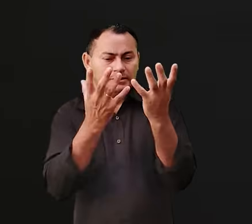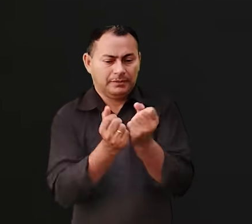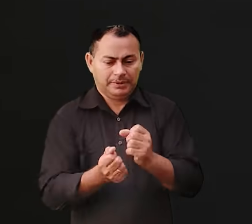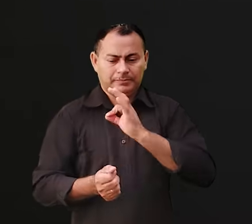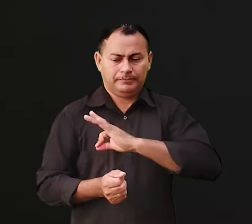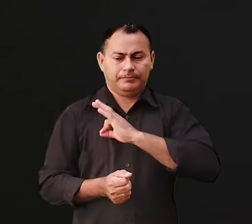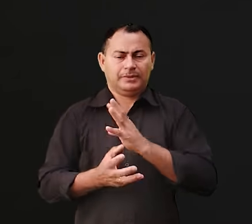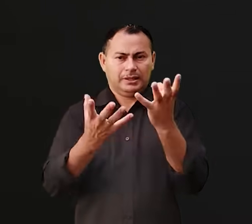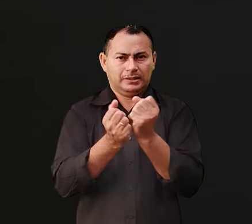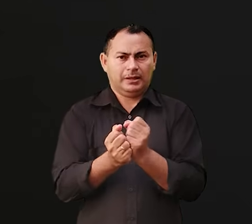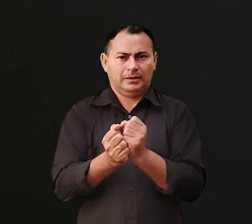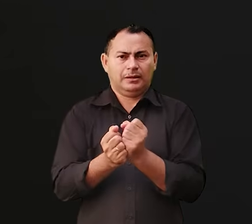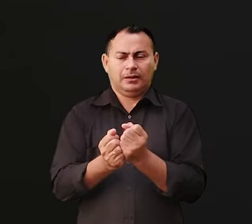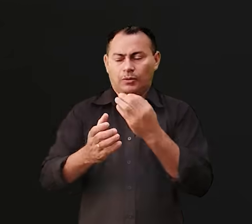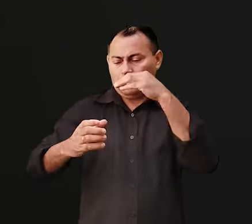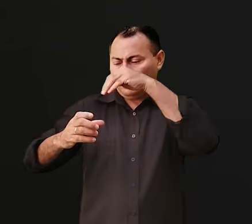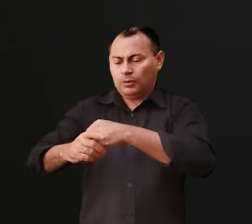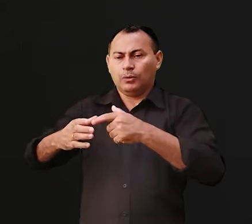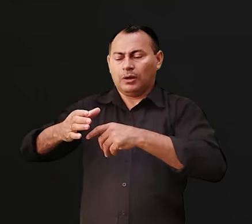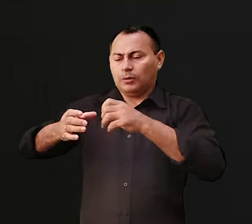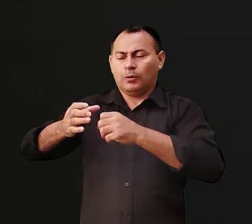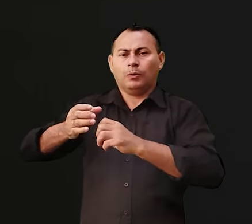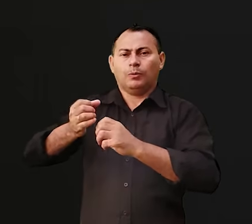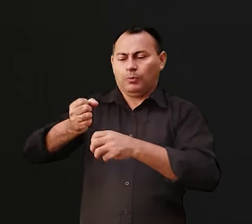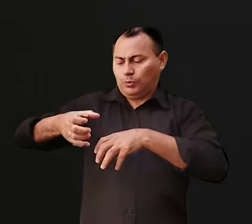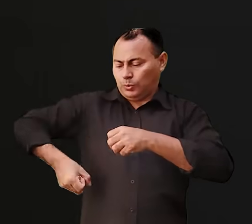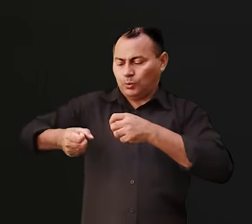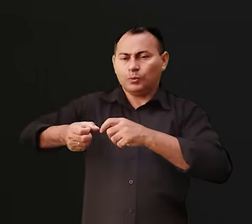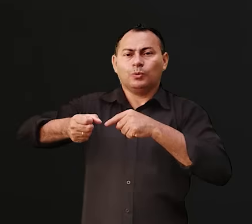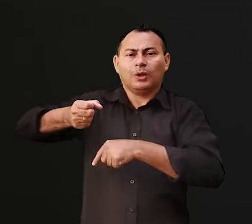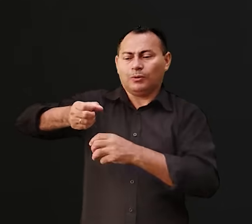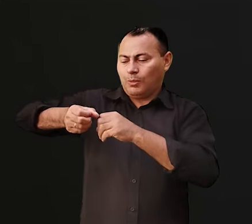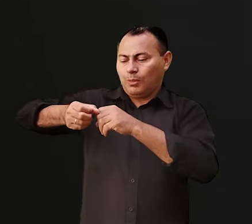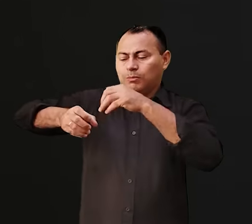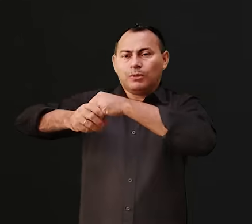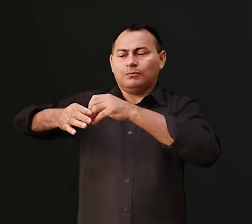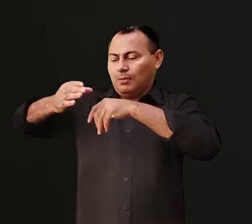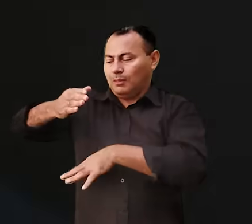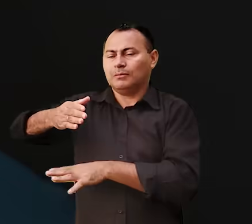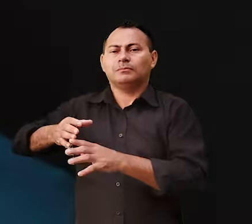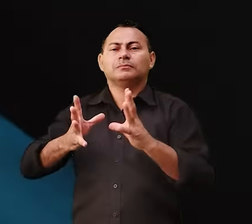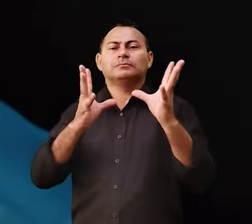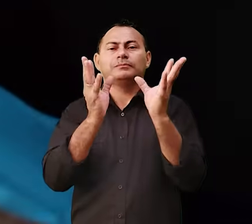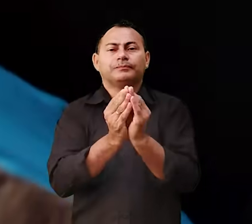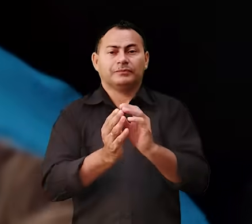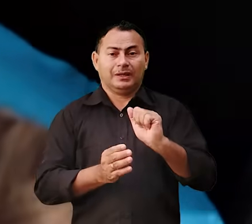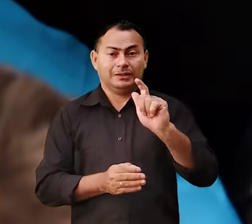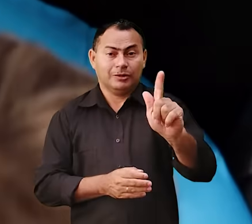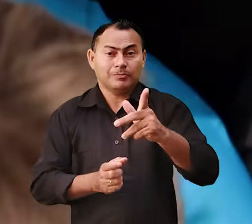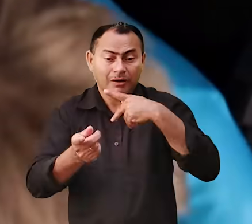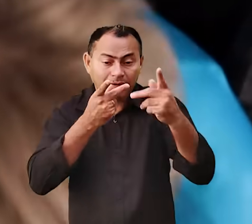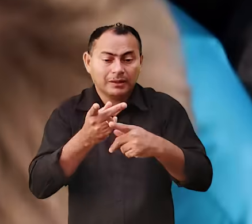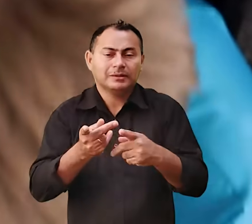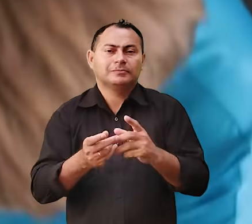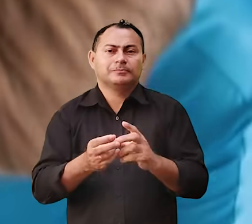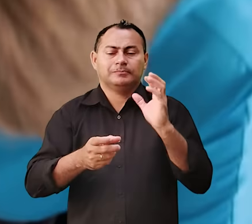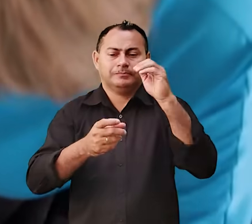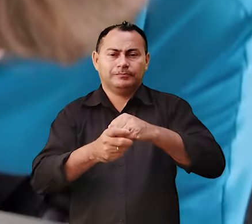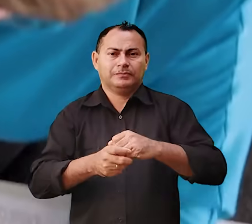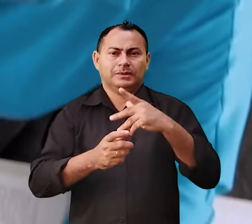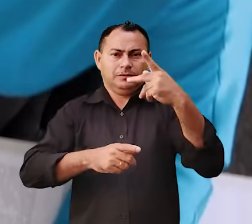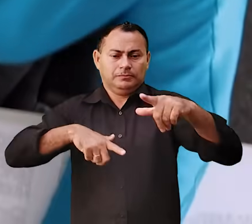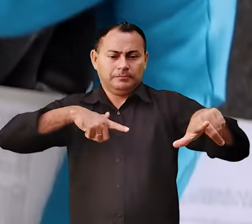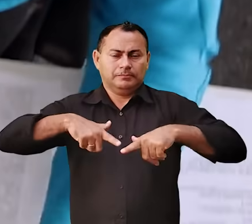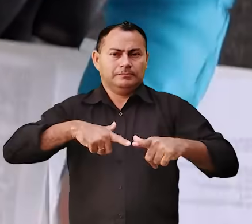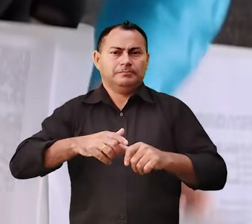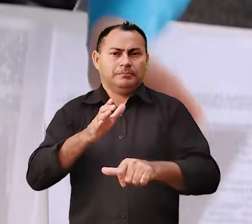que recebe salário, recebe-o para colocá-lo numa bolsa furada. Resumindo, Ageu está falando que eles estão